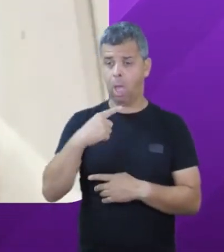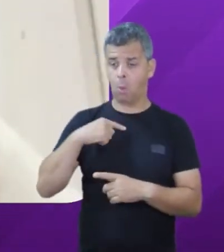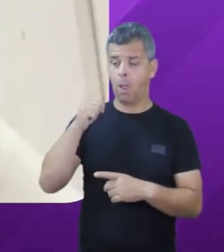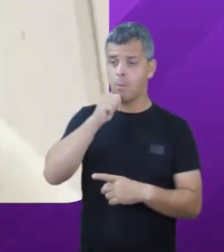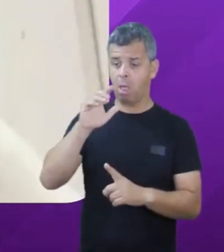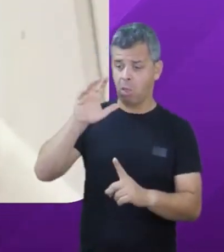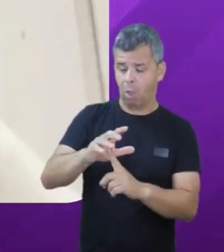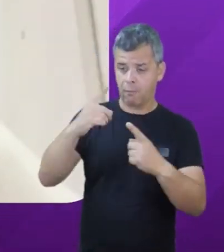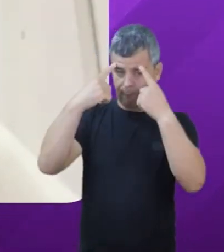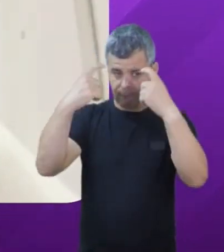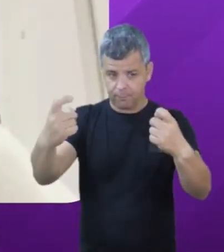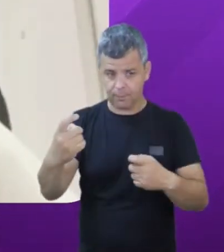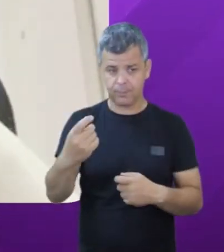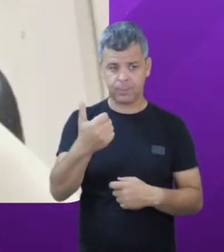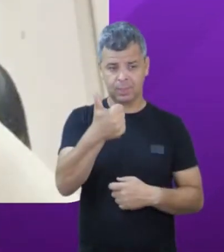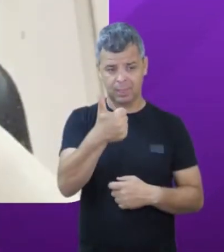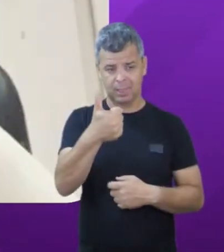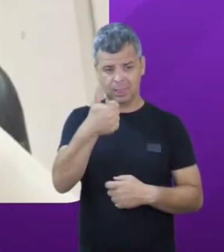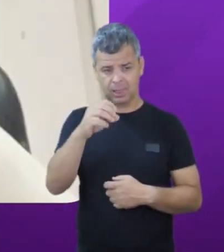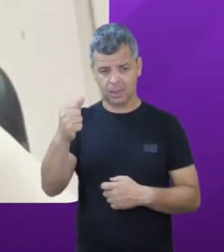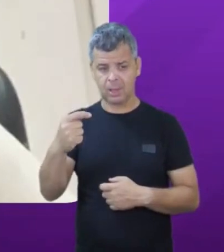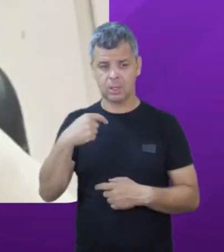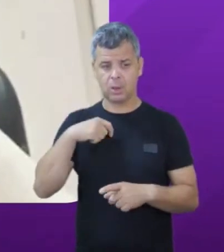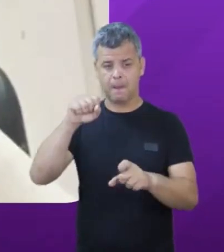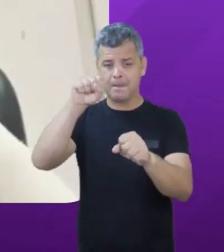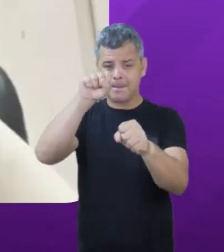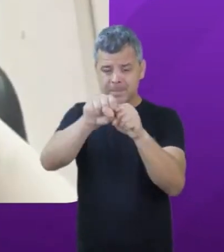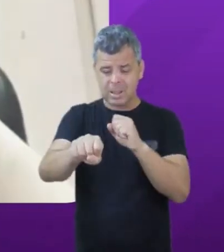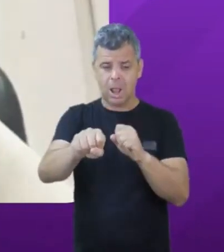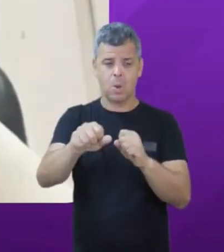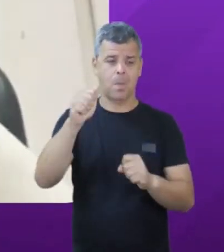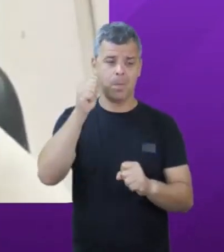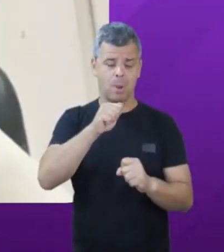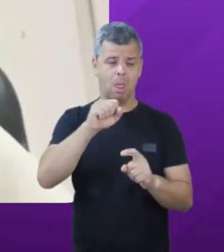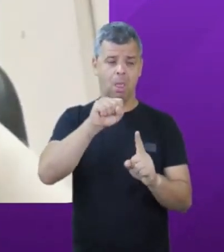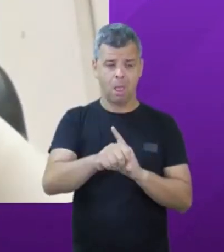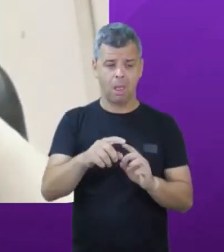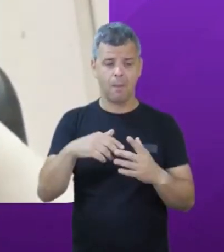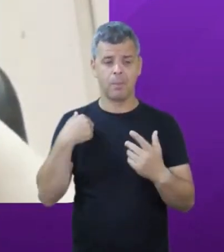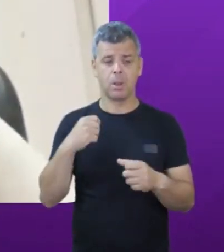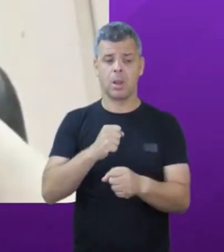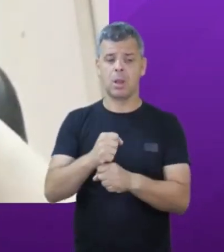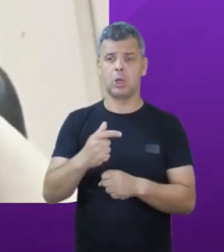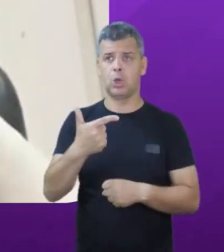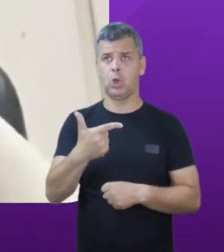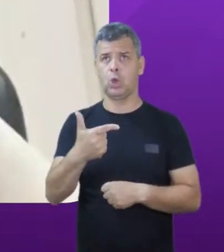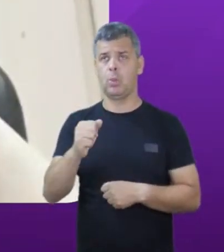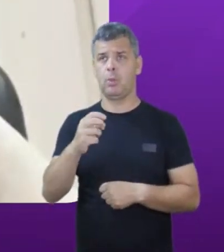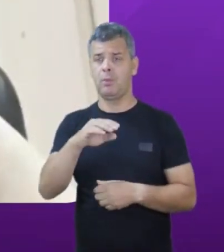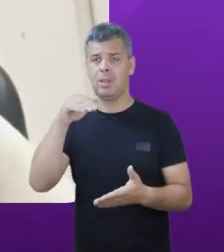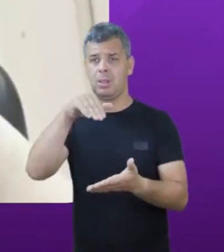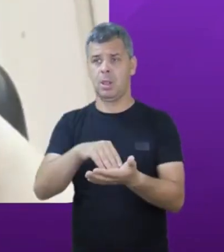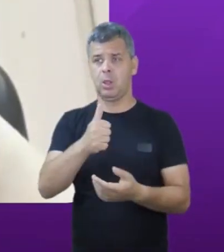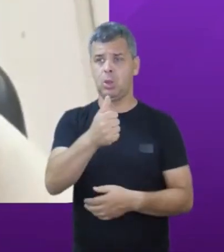E 10.655 mulheres foram vítimas de feminicídio de março de 2015 até 2023, mortas apenas